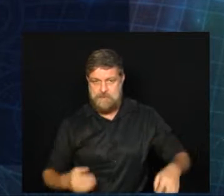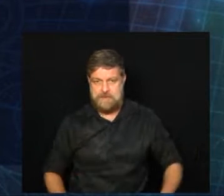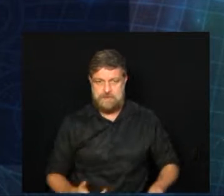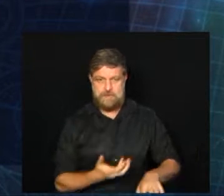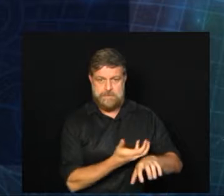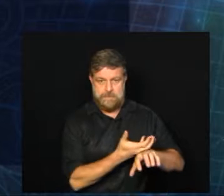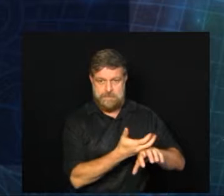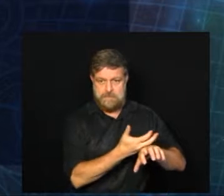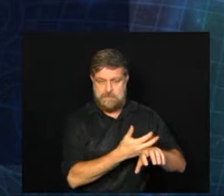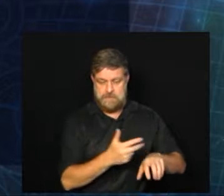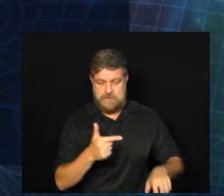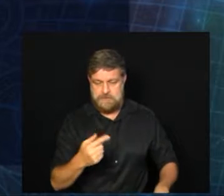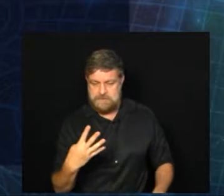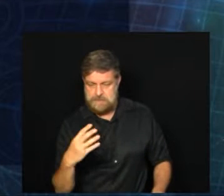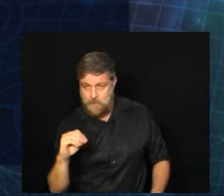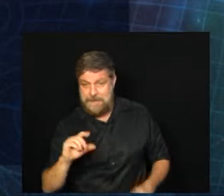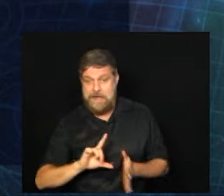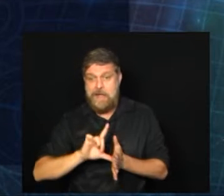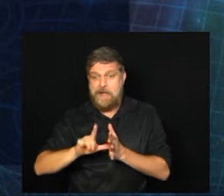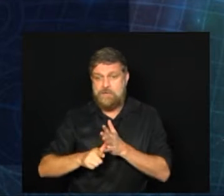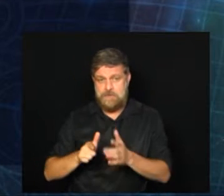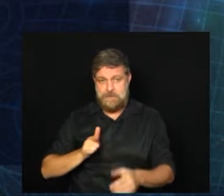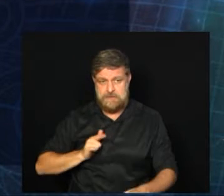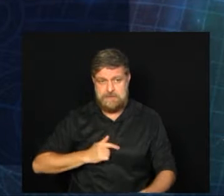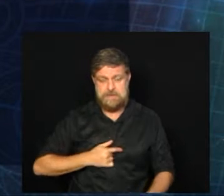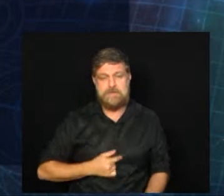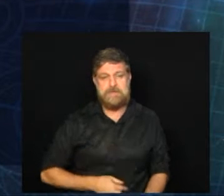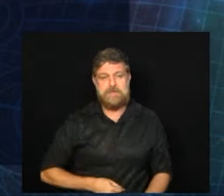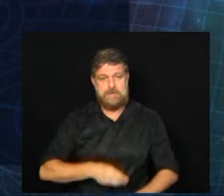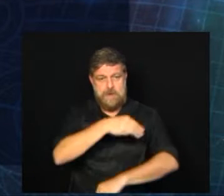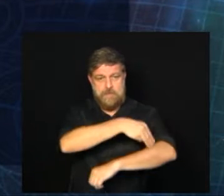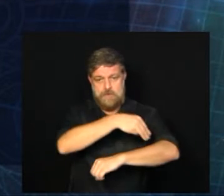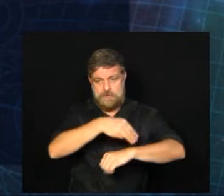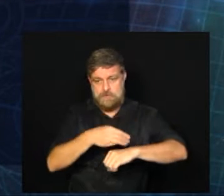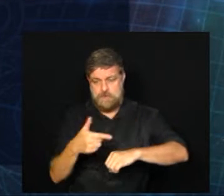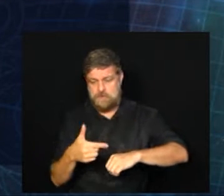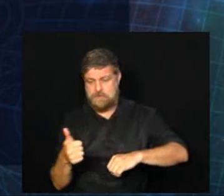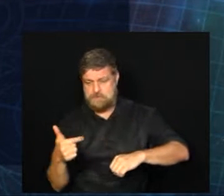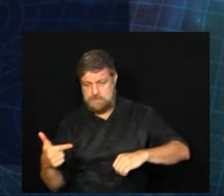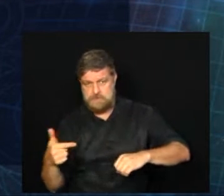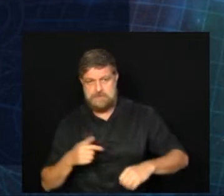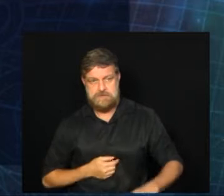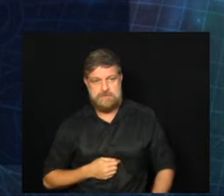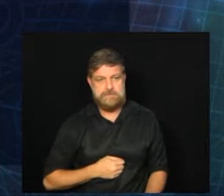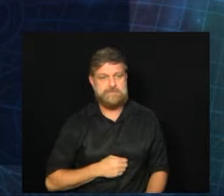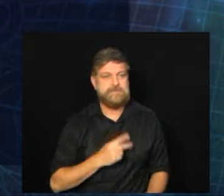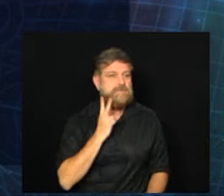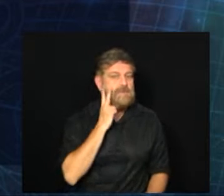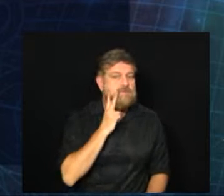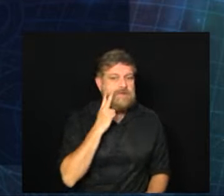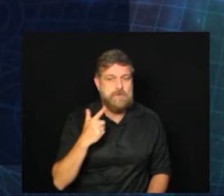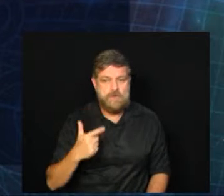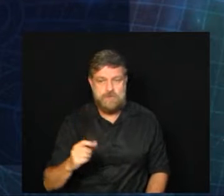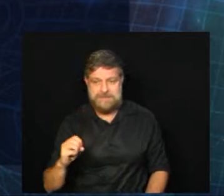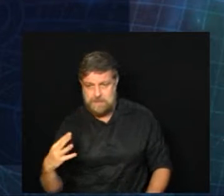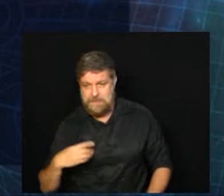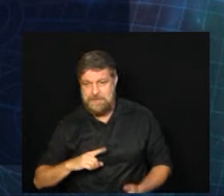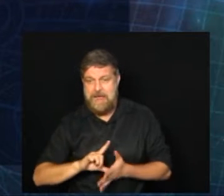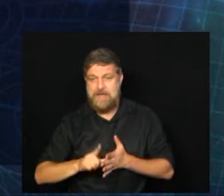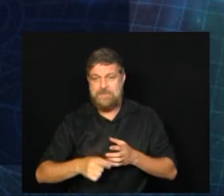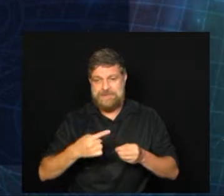Odessa, 240, depois nós temos Montemor com 212 e Vinhedo com 204, e na sequência